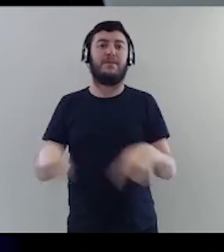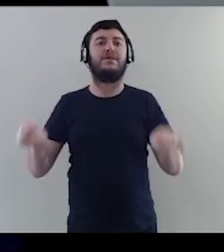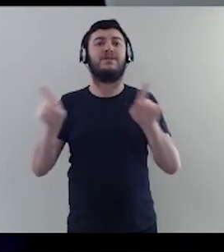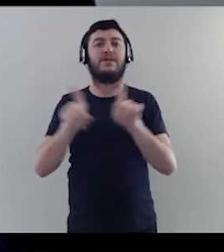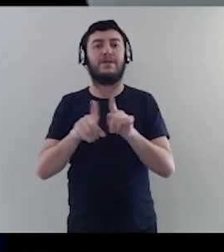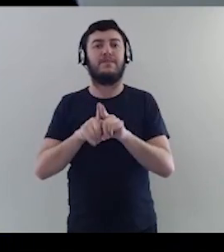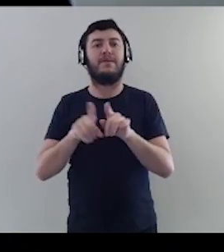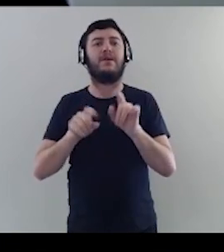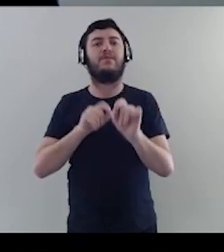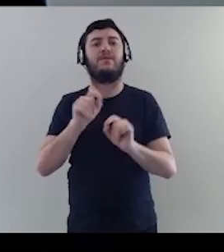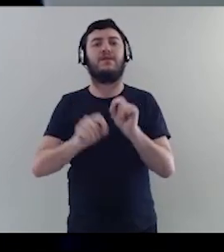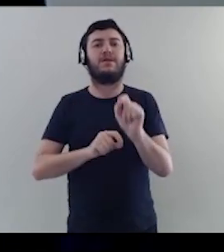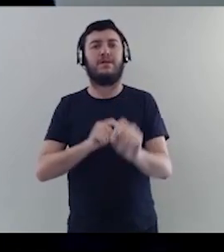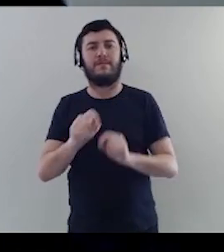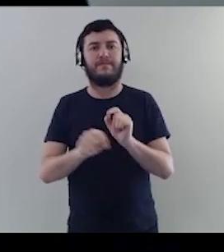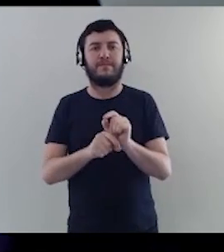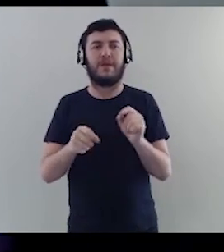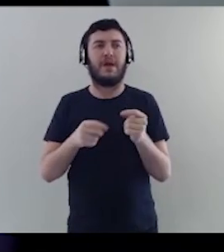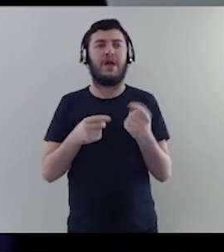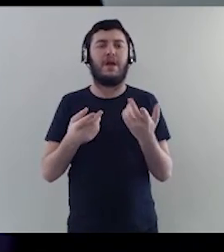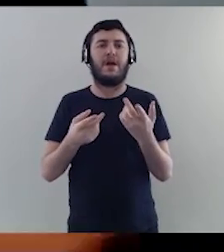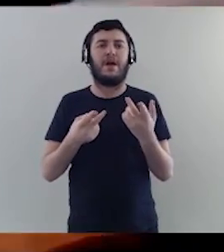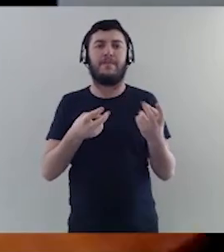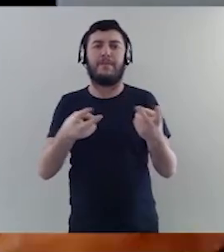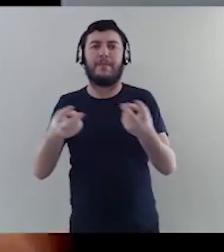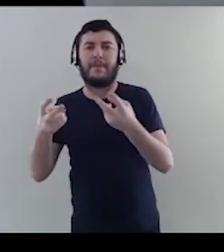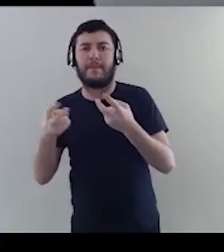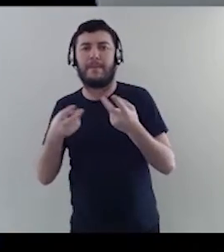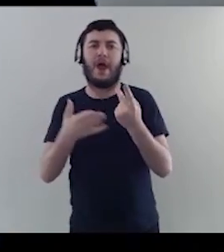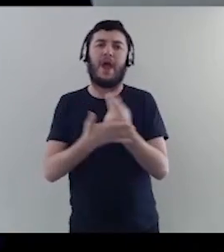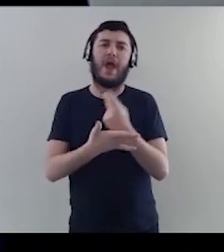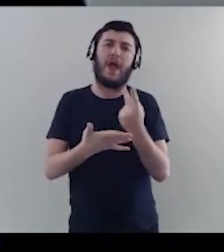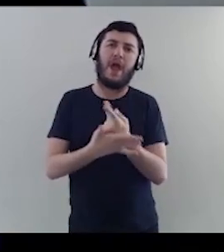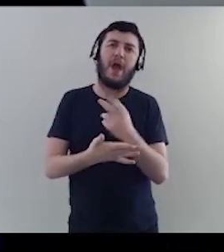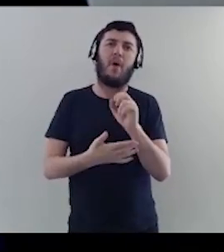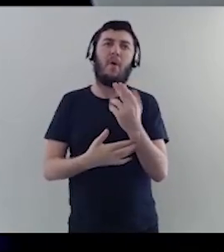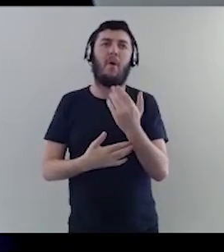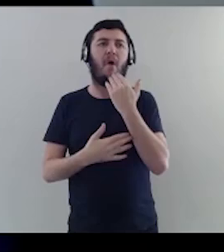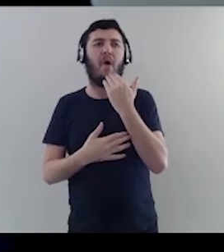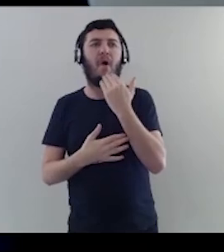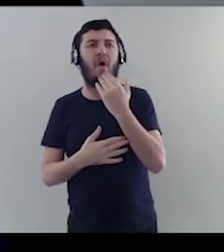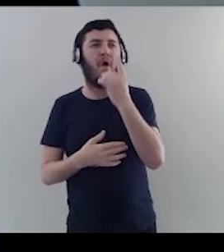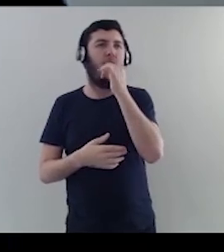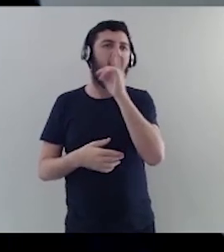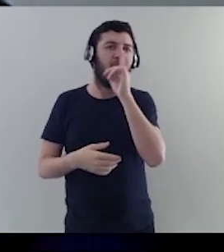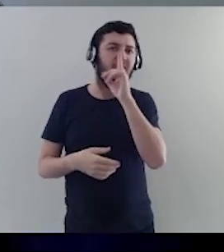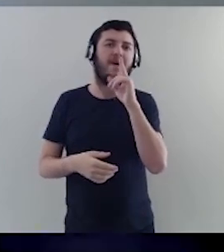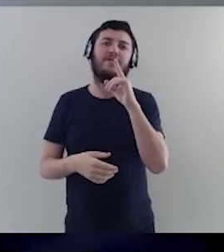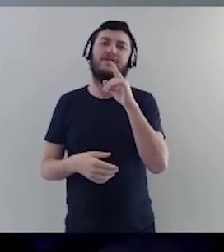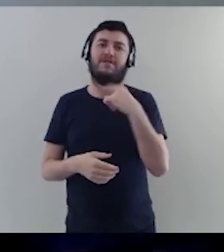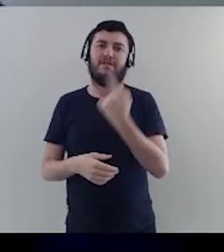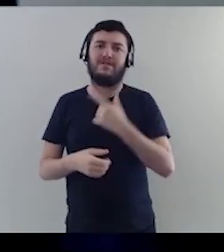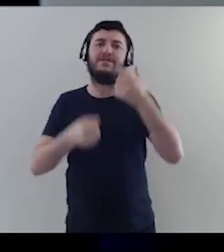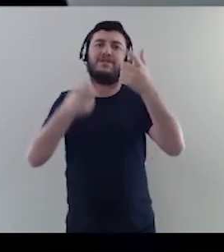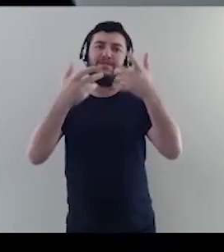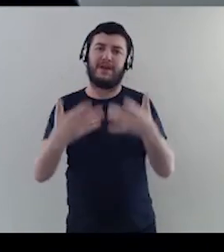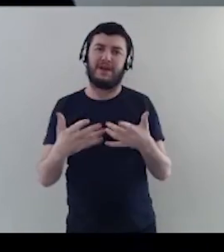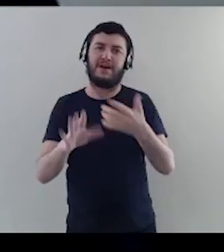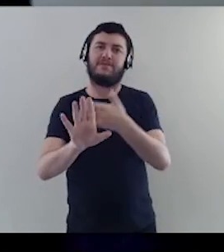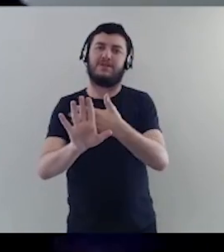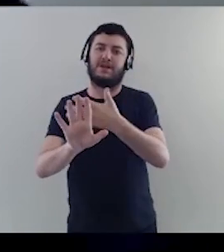situações também de erros e incongruências ostensivas, como aquelas que citámos há pouco a propósito da Common Law, podem